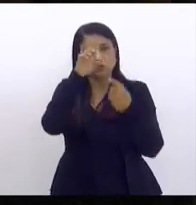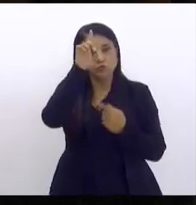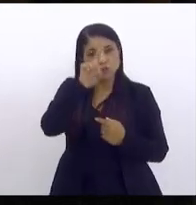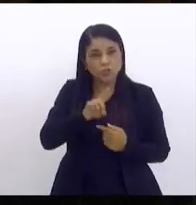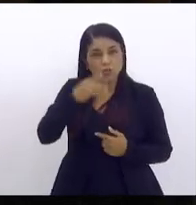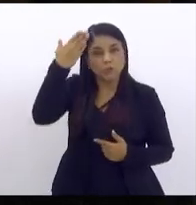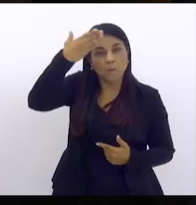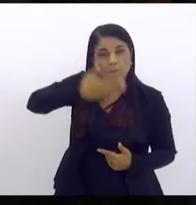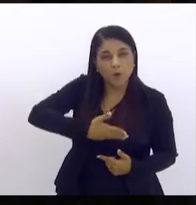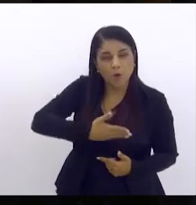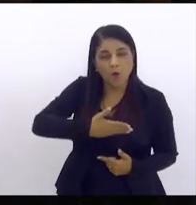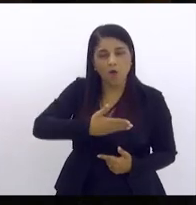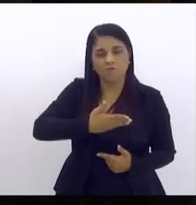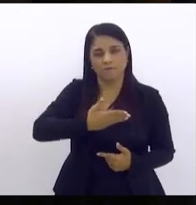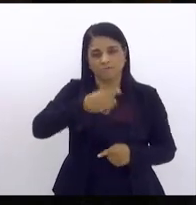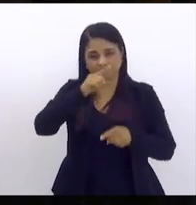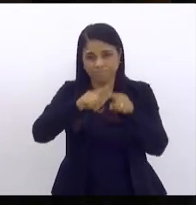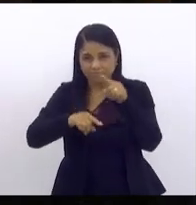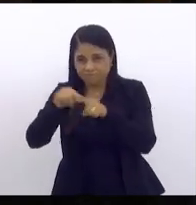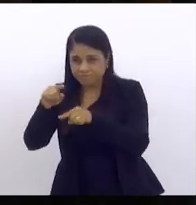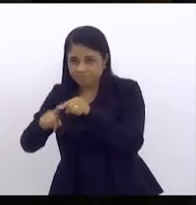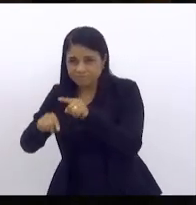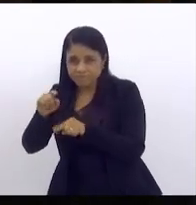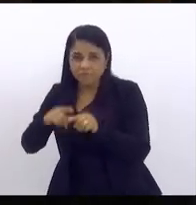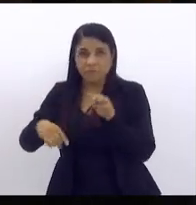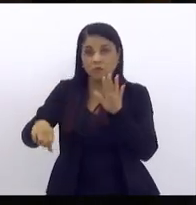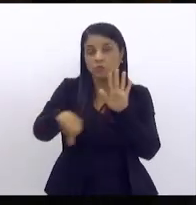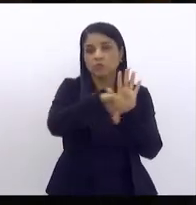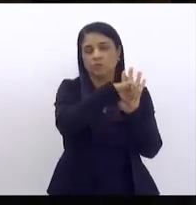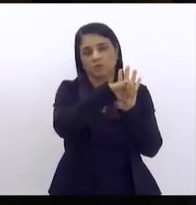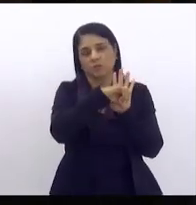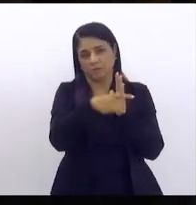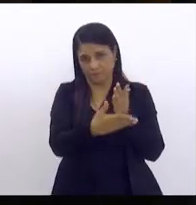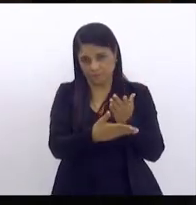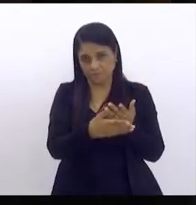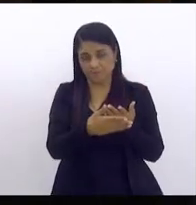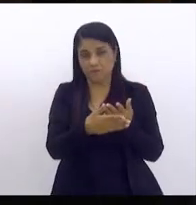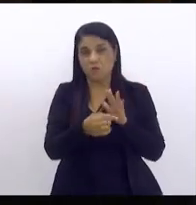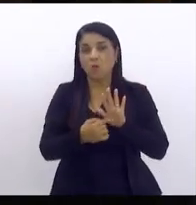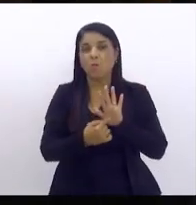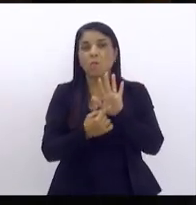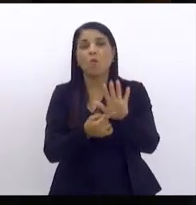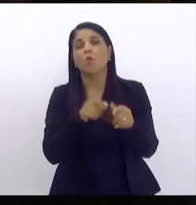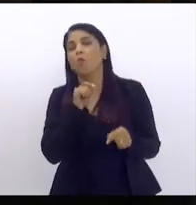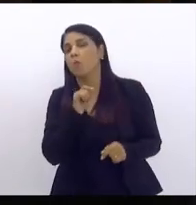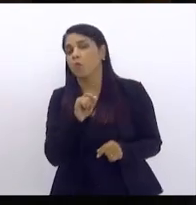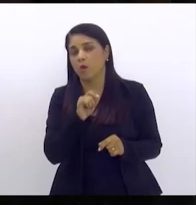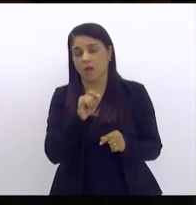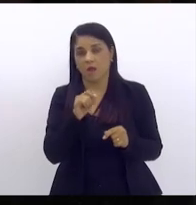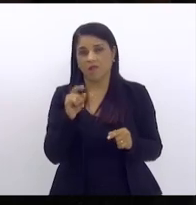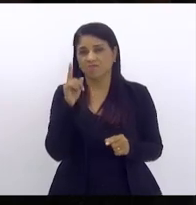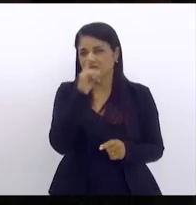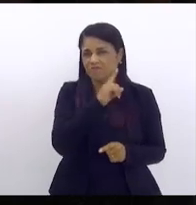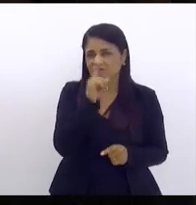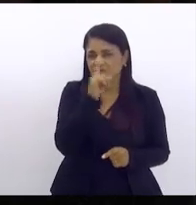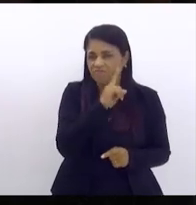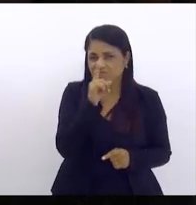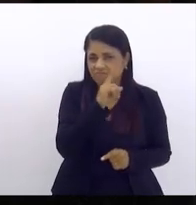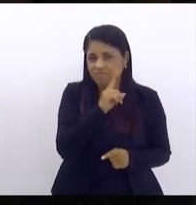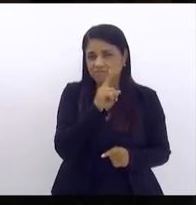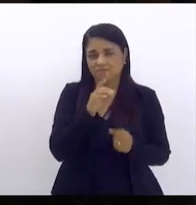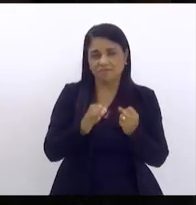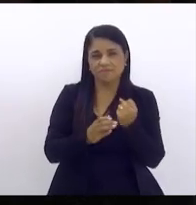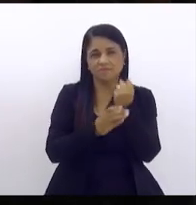provas materiais daquele crime que foi cometido. Isso demonstra o quanto que há um erro na concepção de